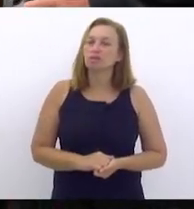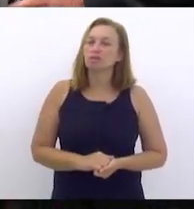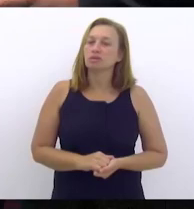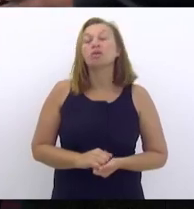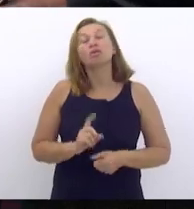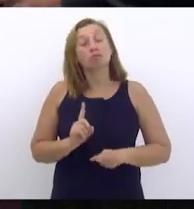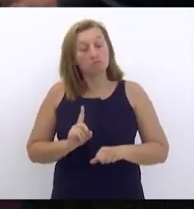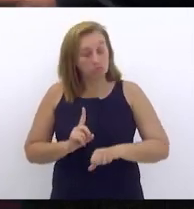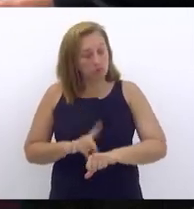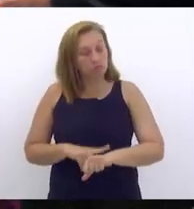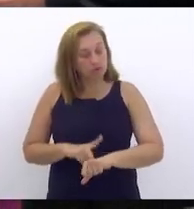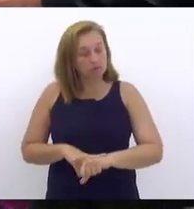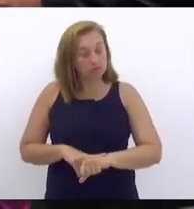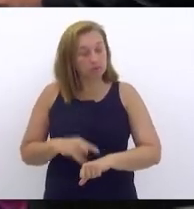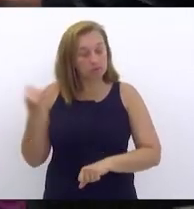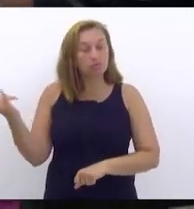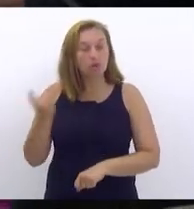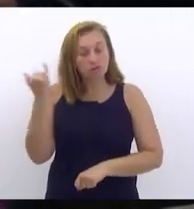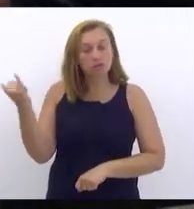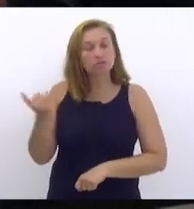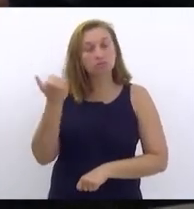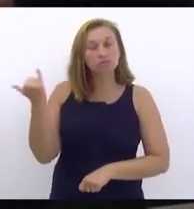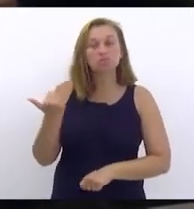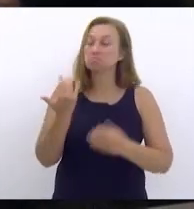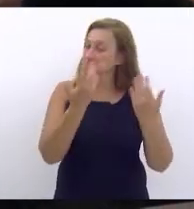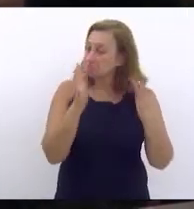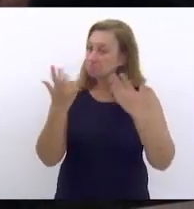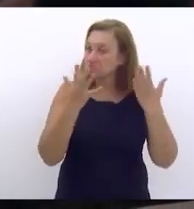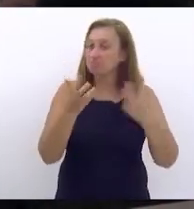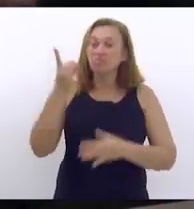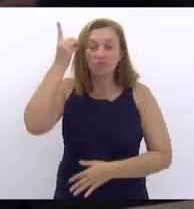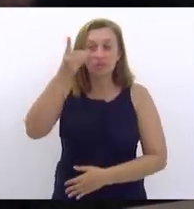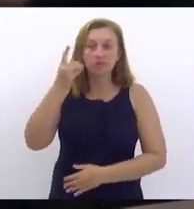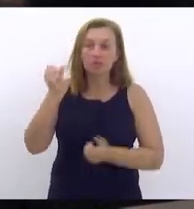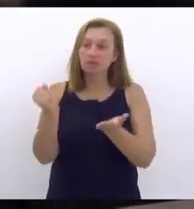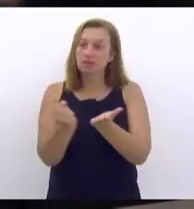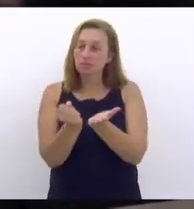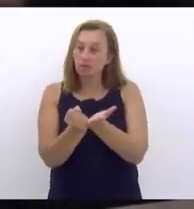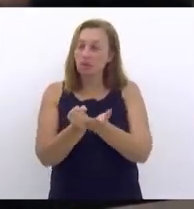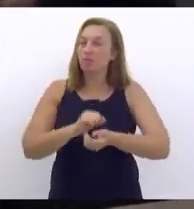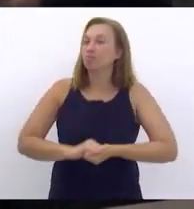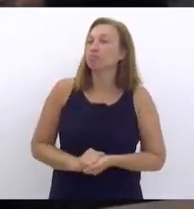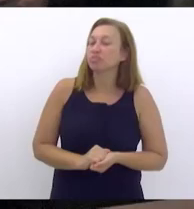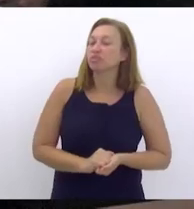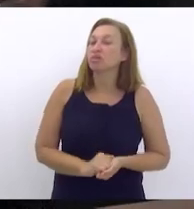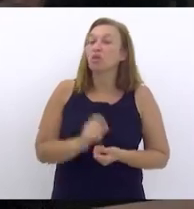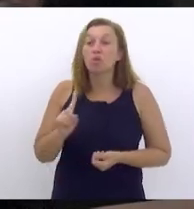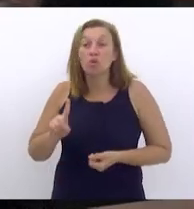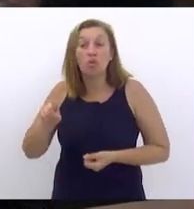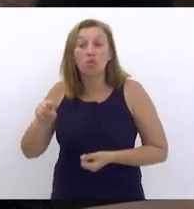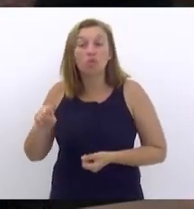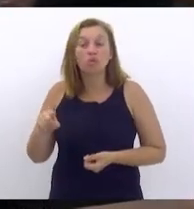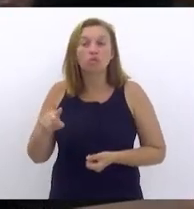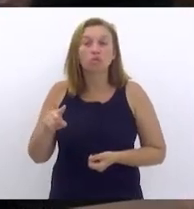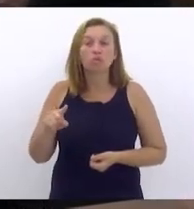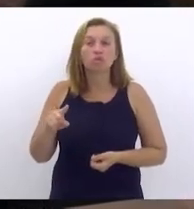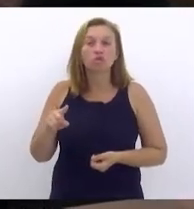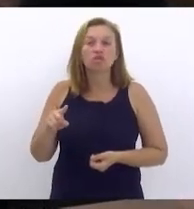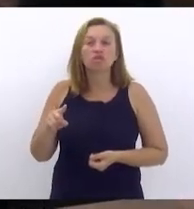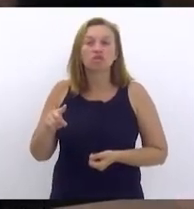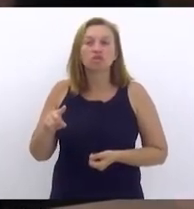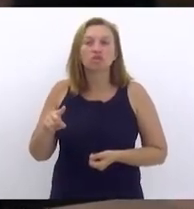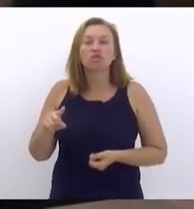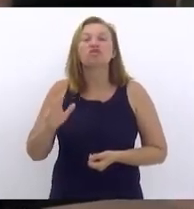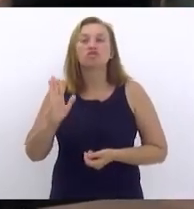é momento oportuno para parabenizar o deputado Samuel Malafaia, que outrora já teve